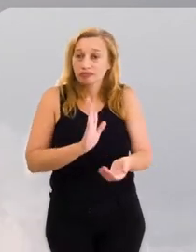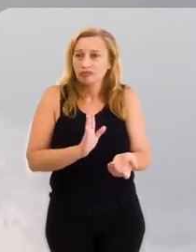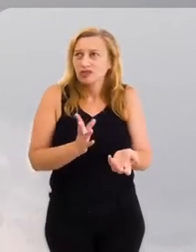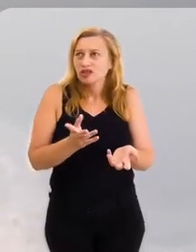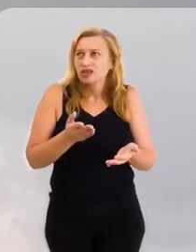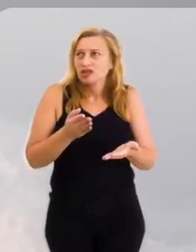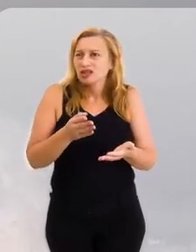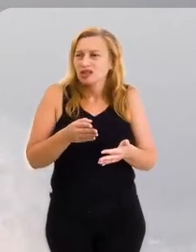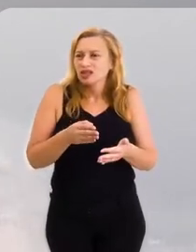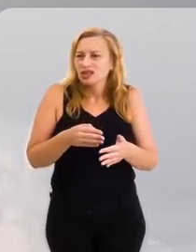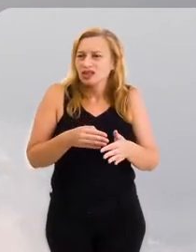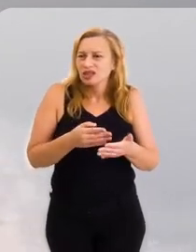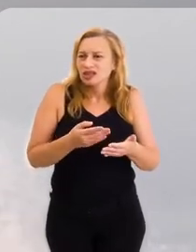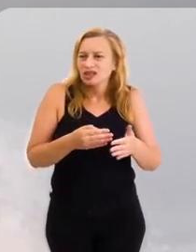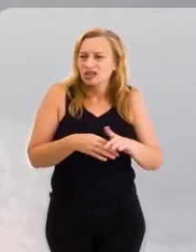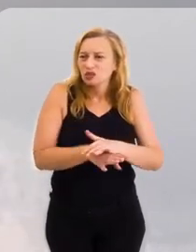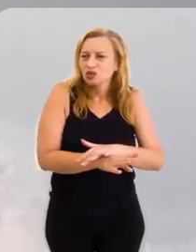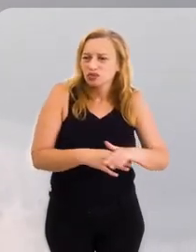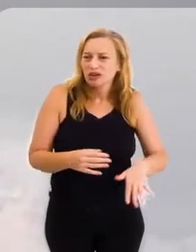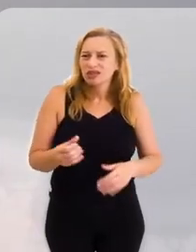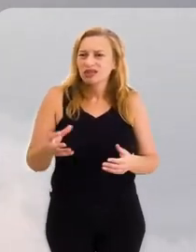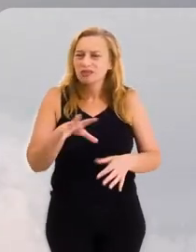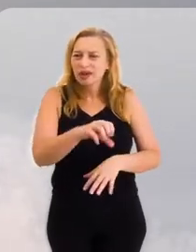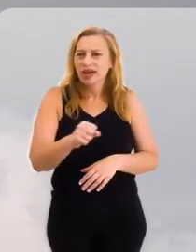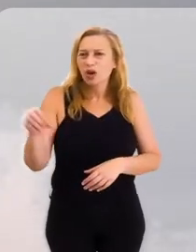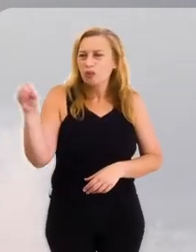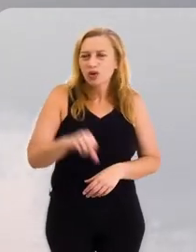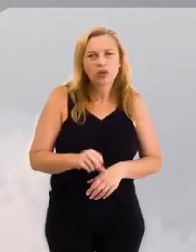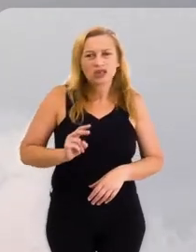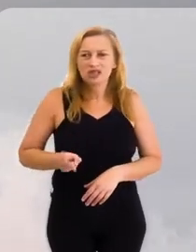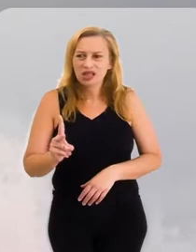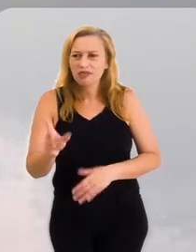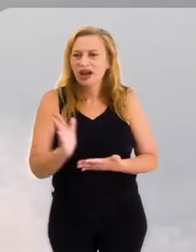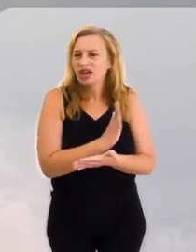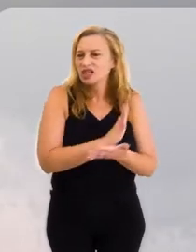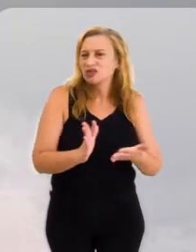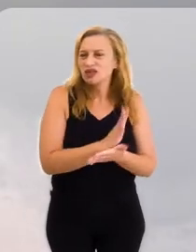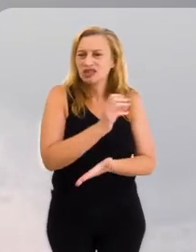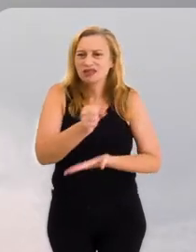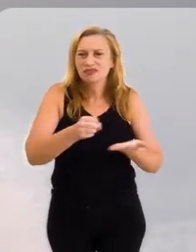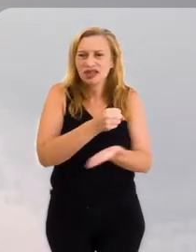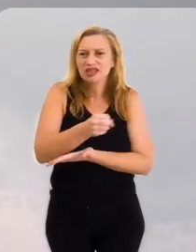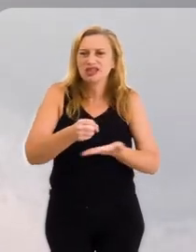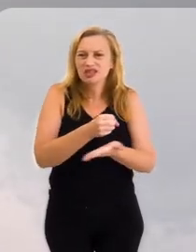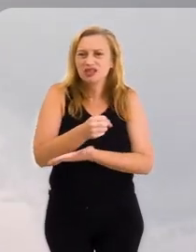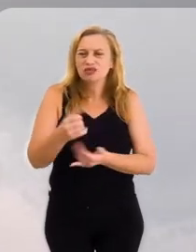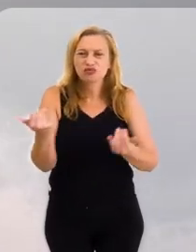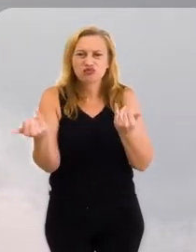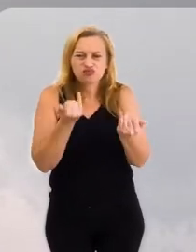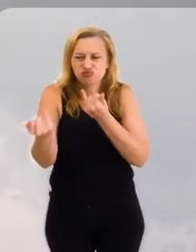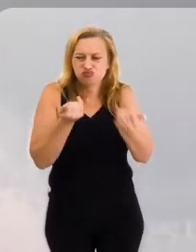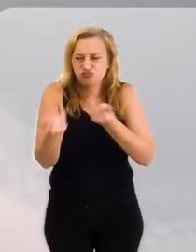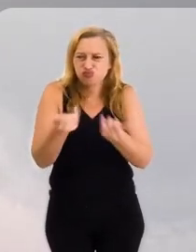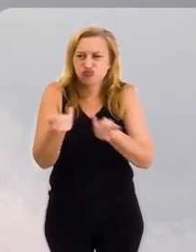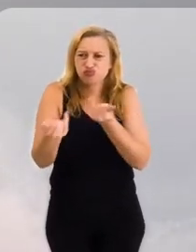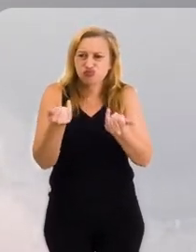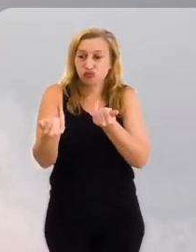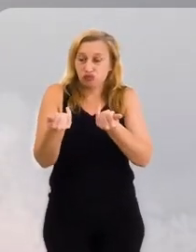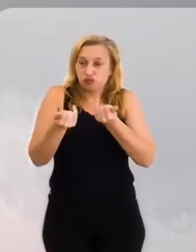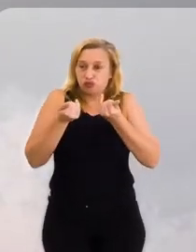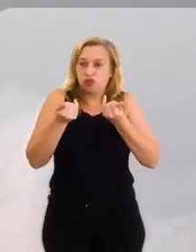estamos viciados mesmo de maneira pegar sempre o pior então Jesus baseado nos bombardeios de